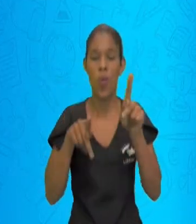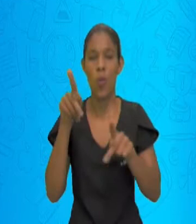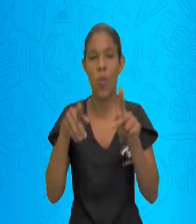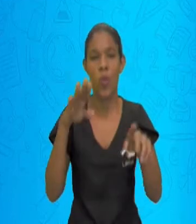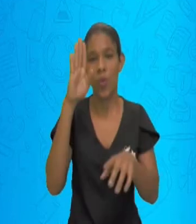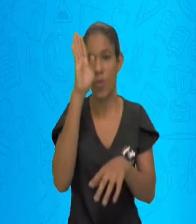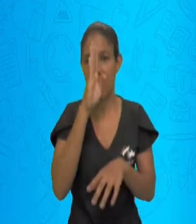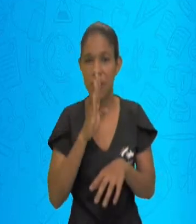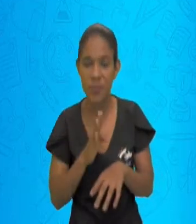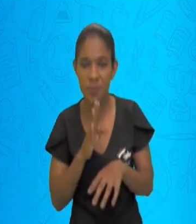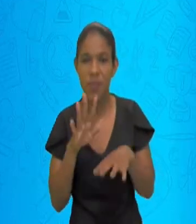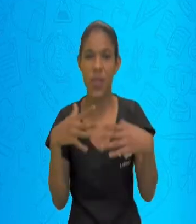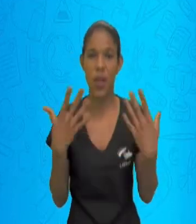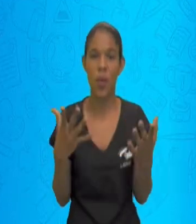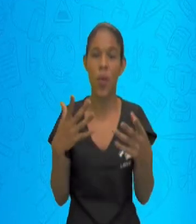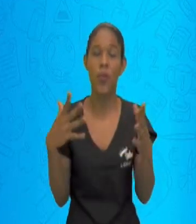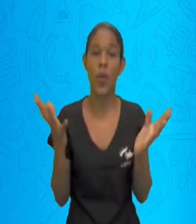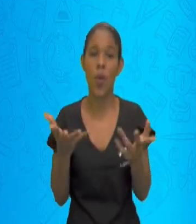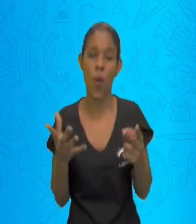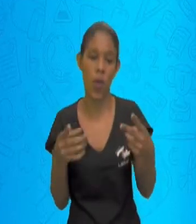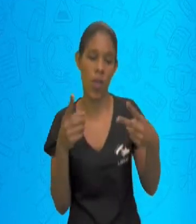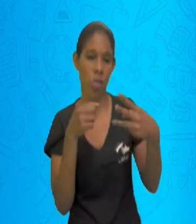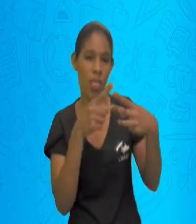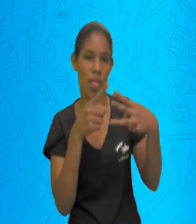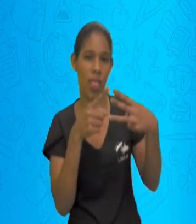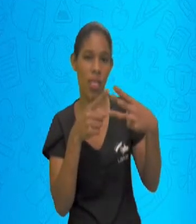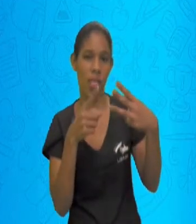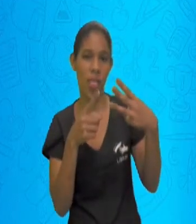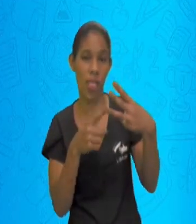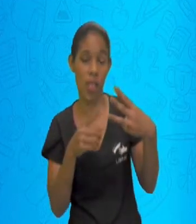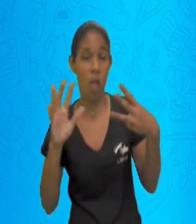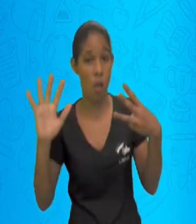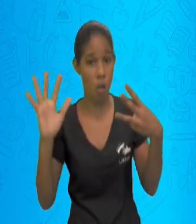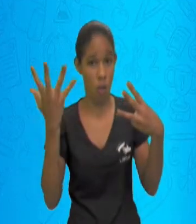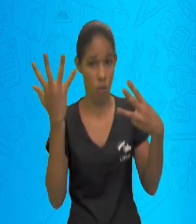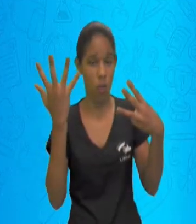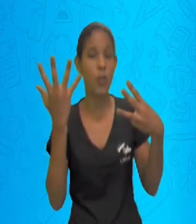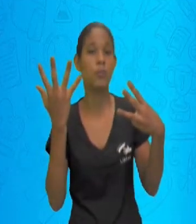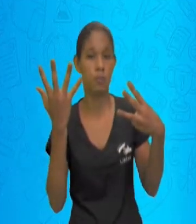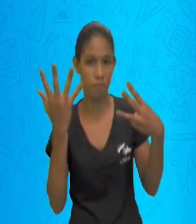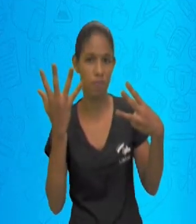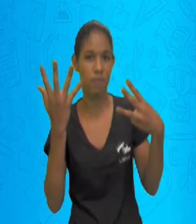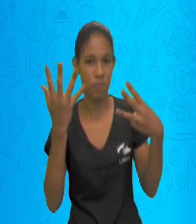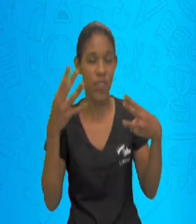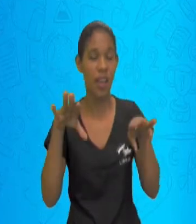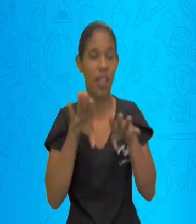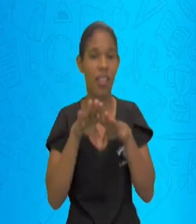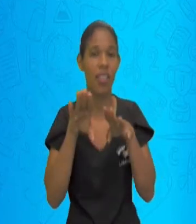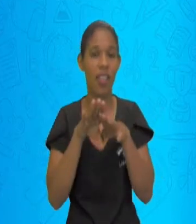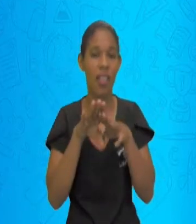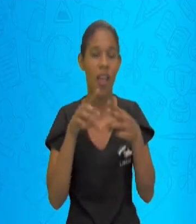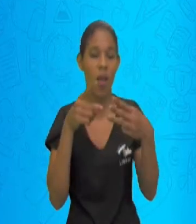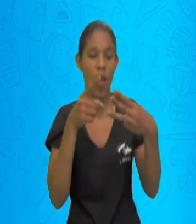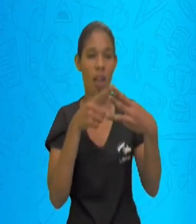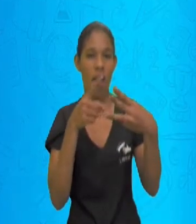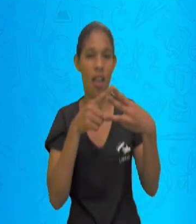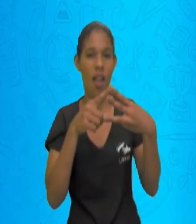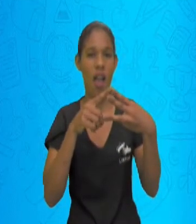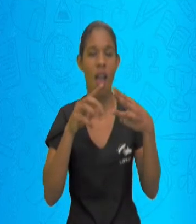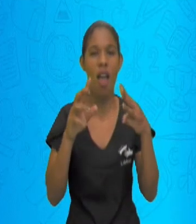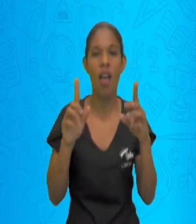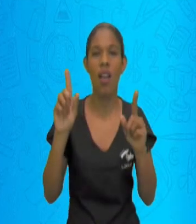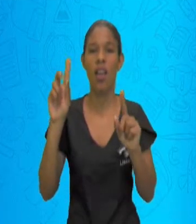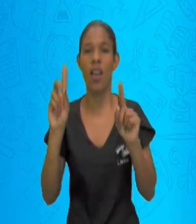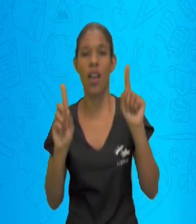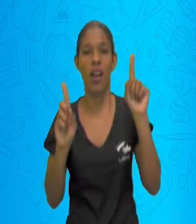específicas, que é o Carnaval, o Bumba Meu Boi e as festas juninas. Mas antes vamos